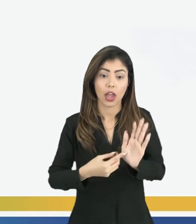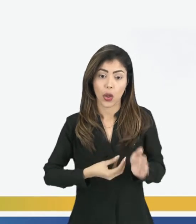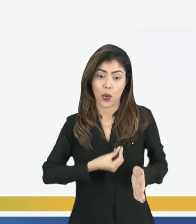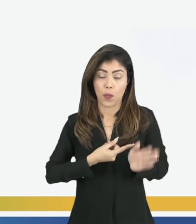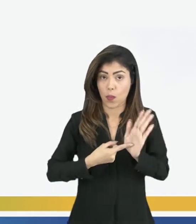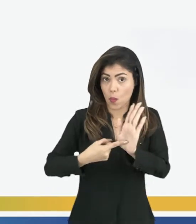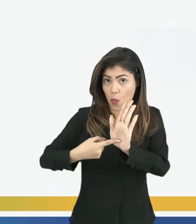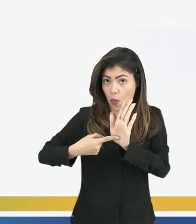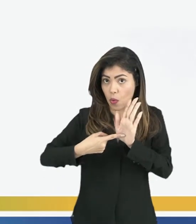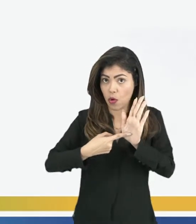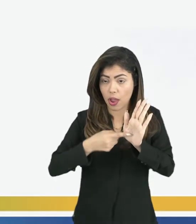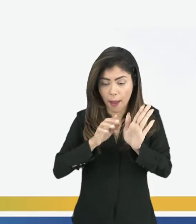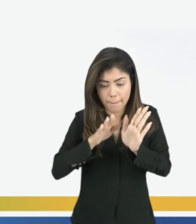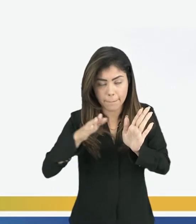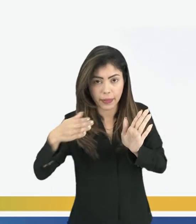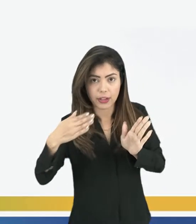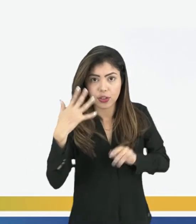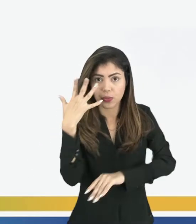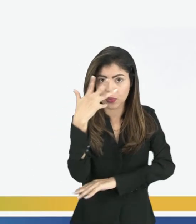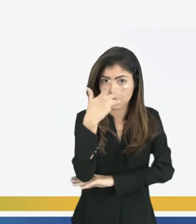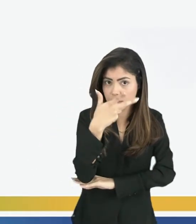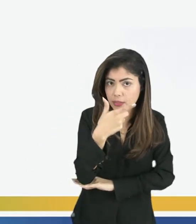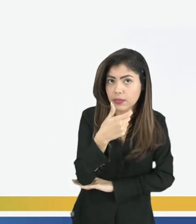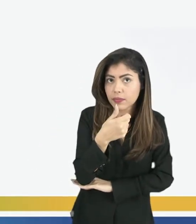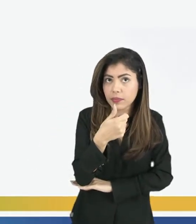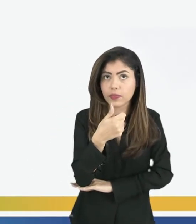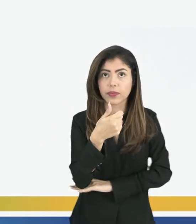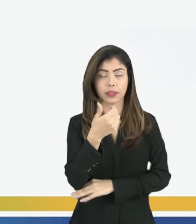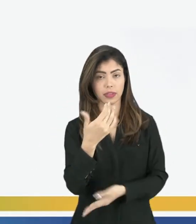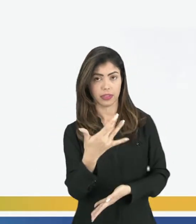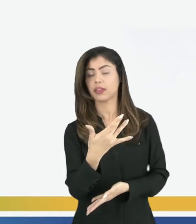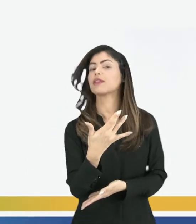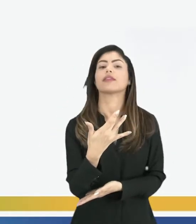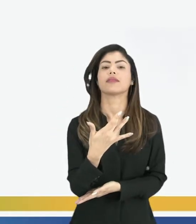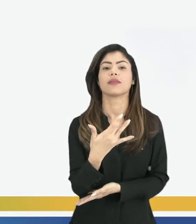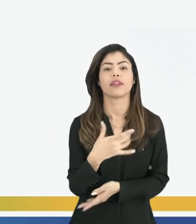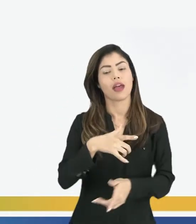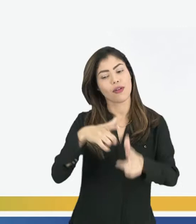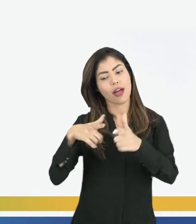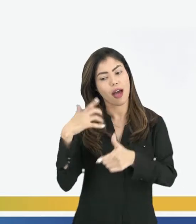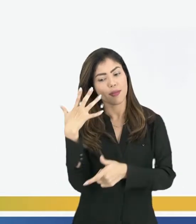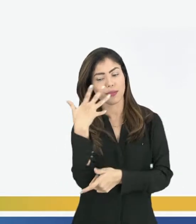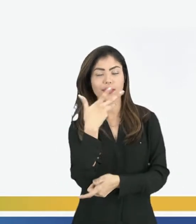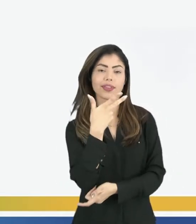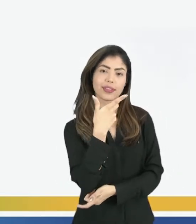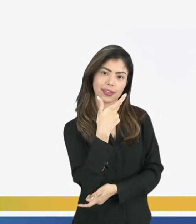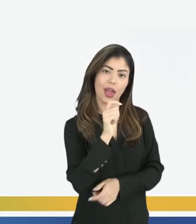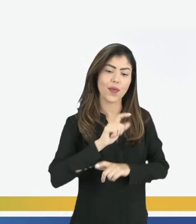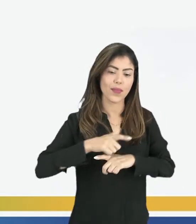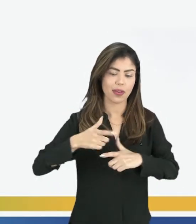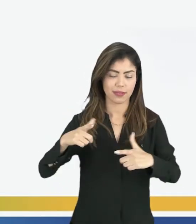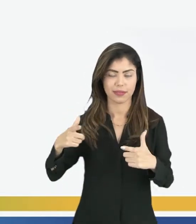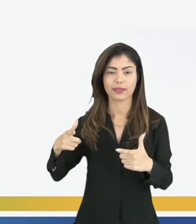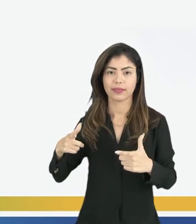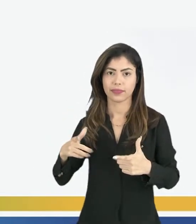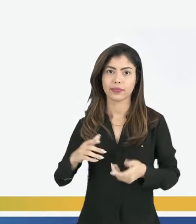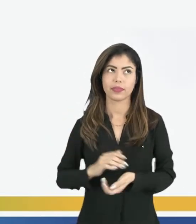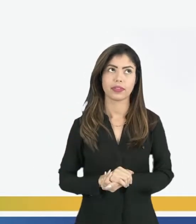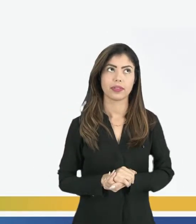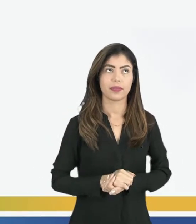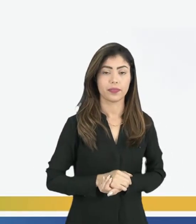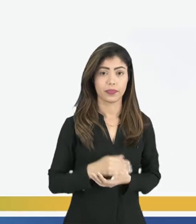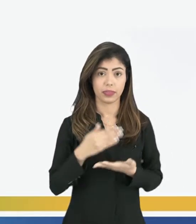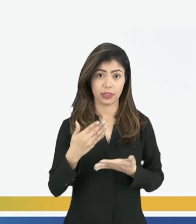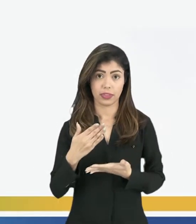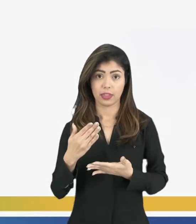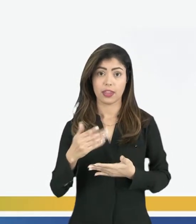apresentam partes mais bonitas. E isso deixa uma beleza ainda maior no